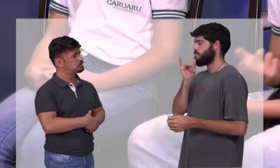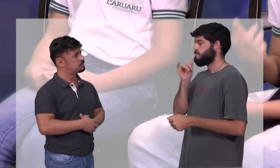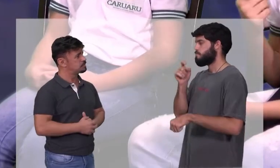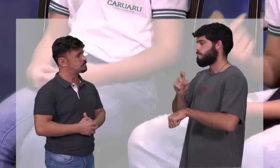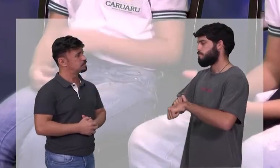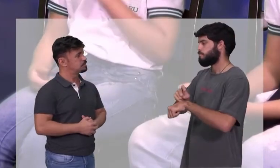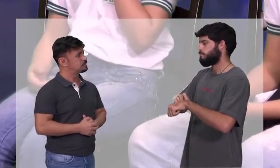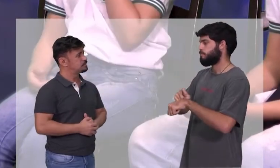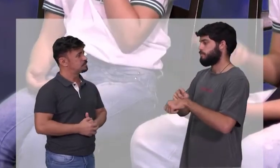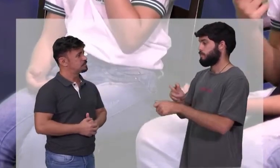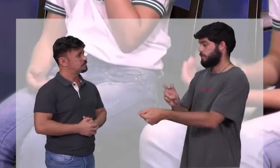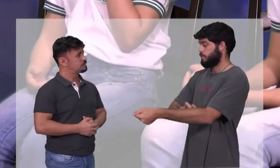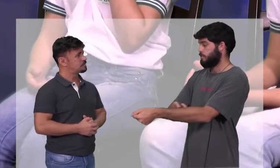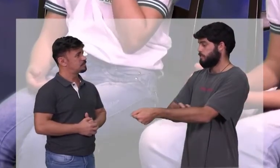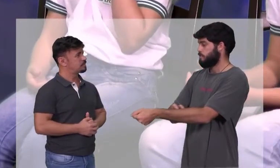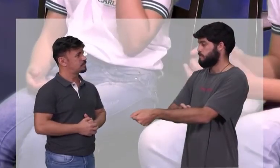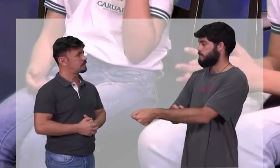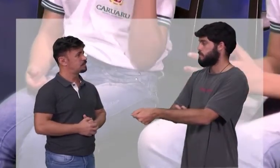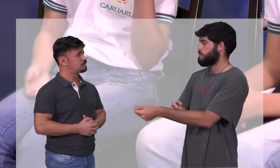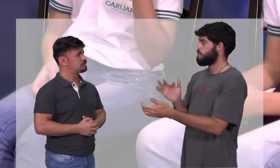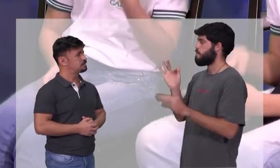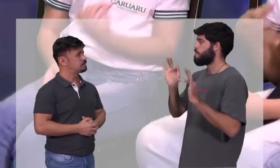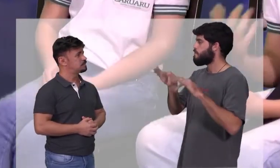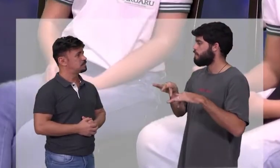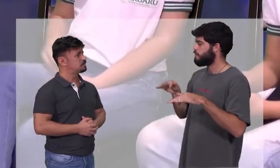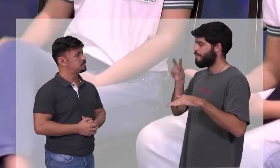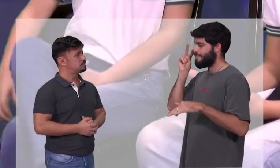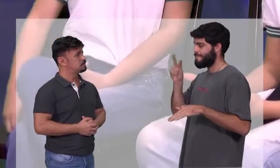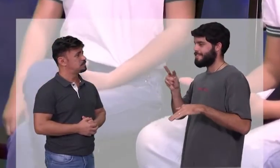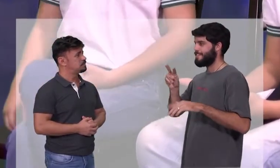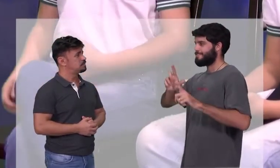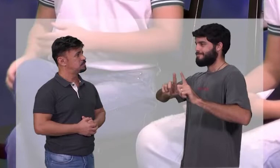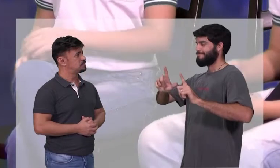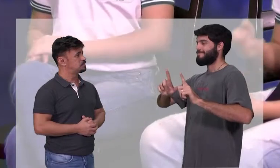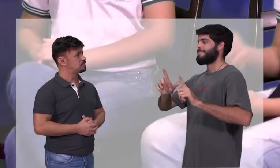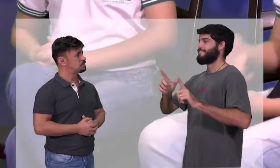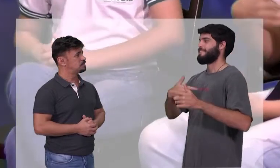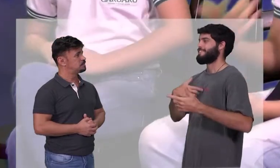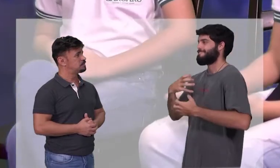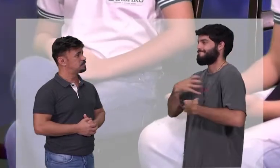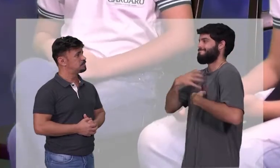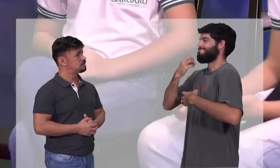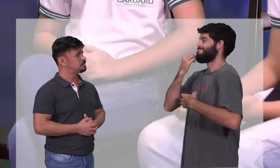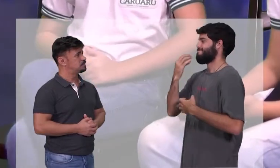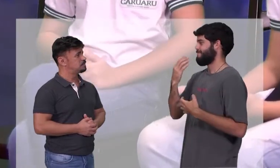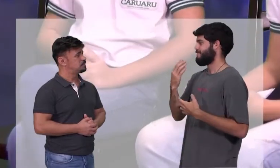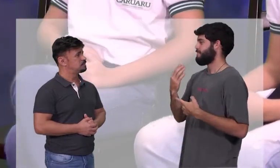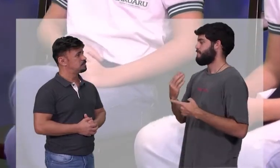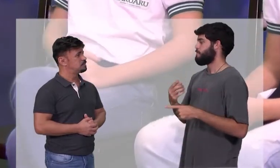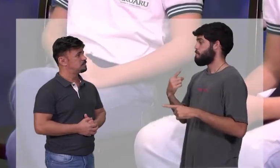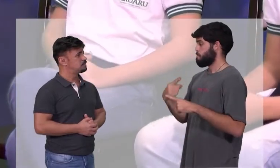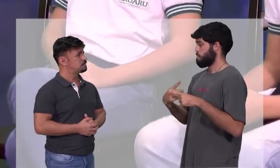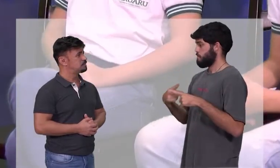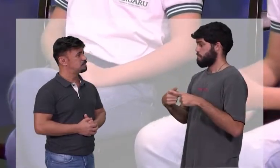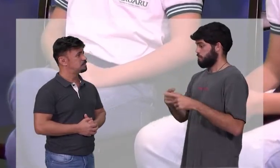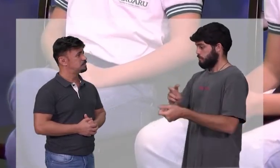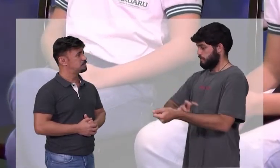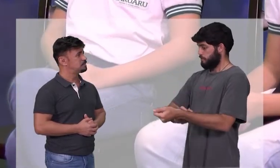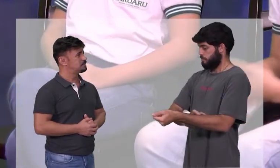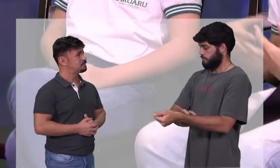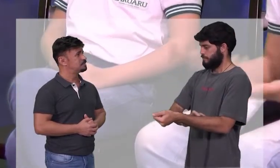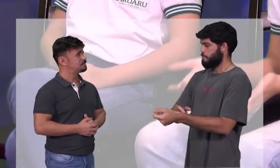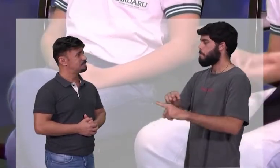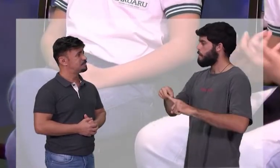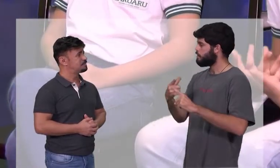do nervosismo também deixa, no final, quando você vê o resultado, deixa você mais animado ainda. Porque você tava